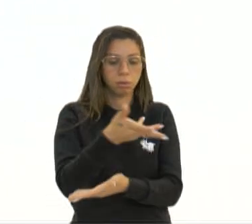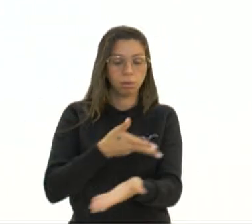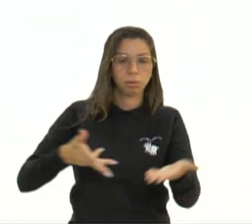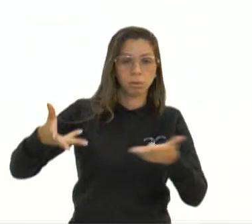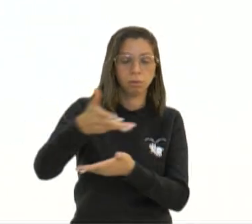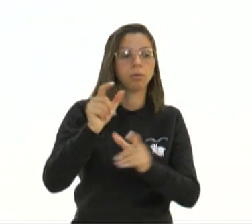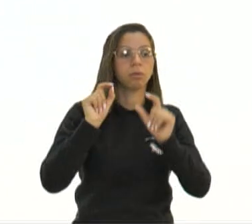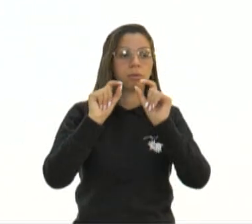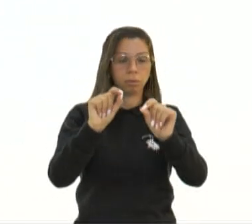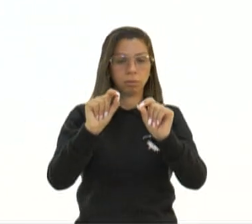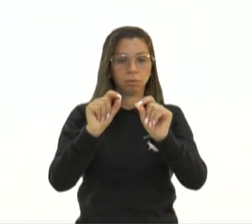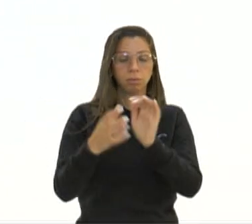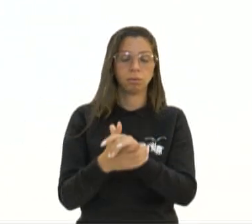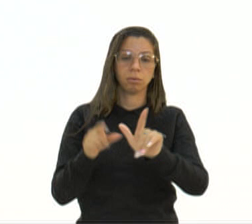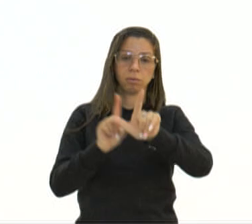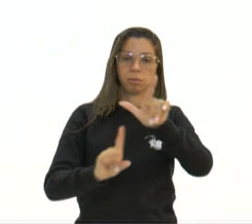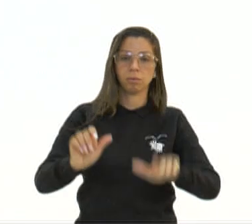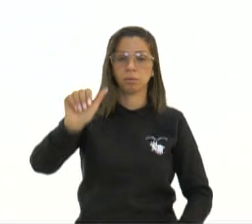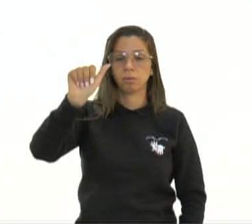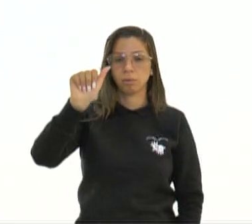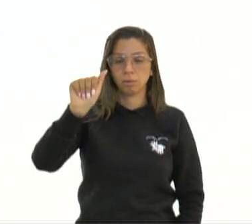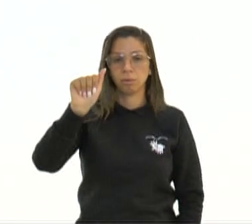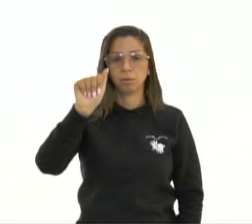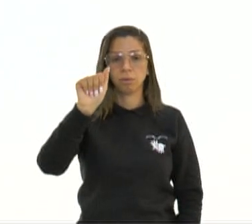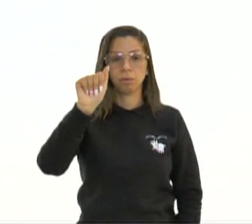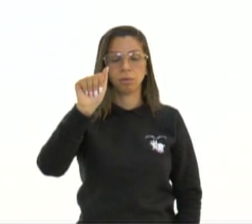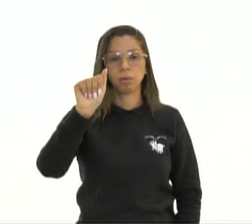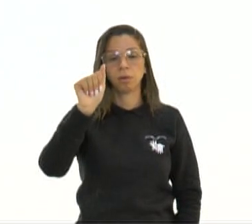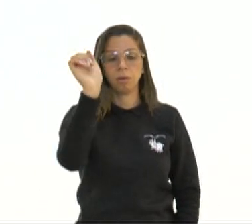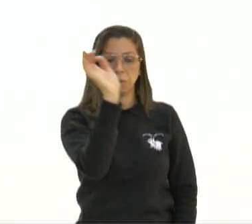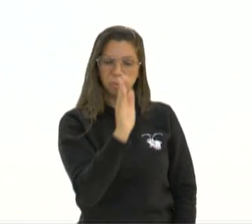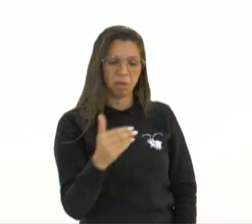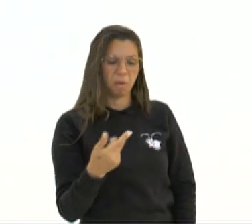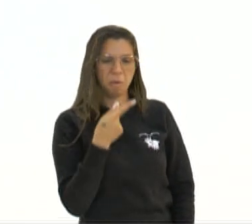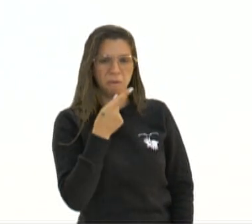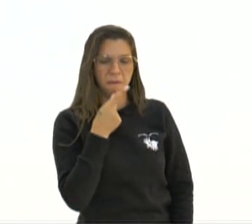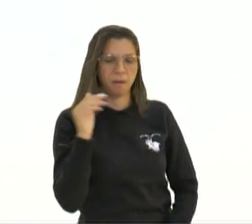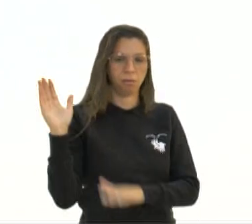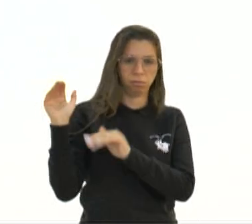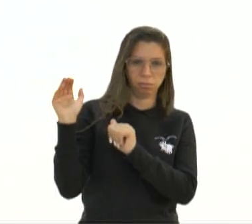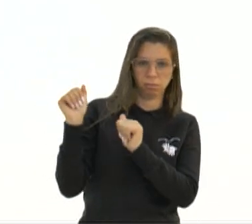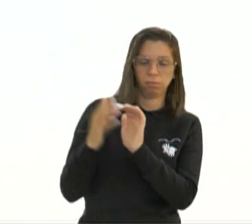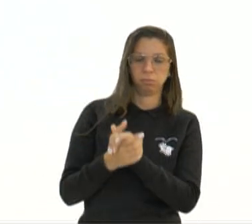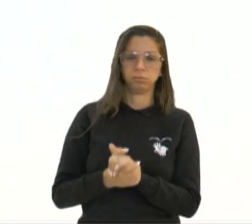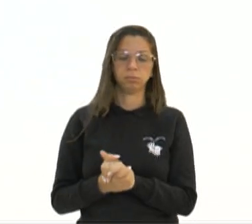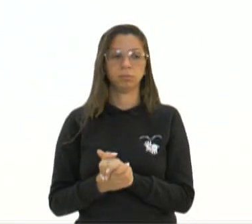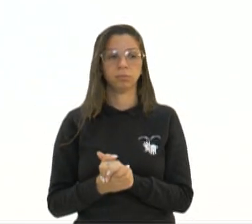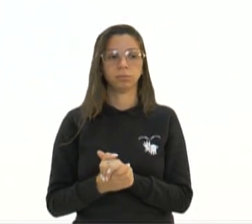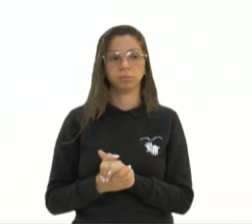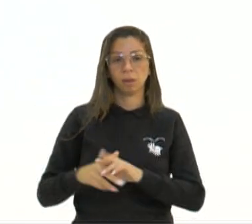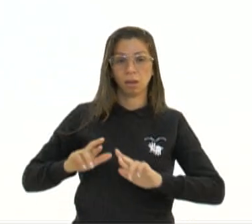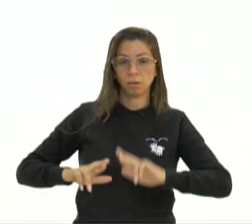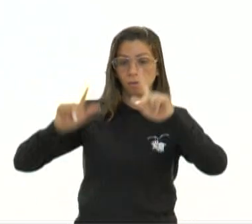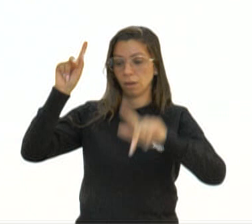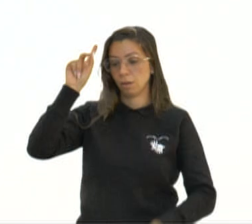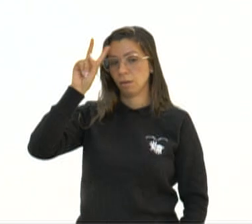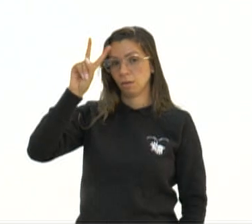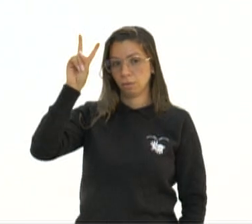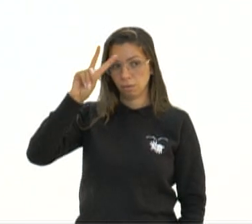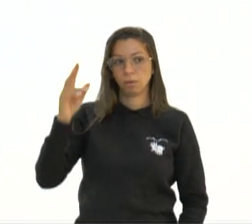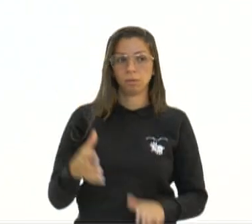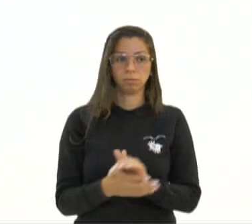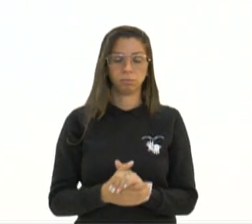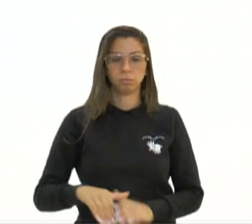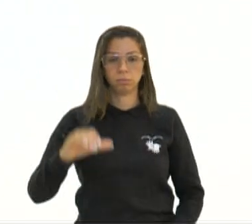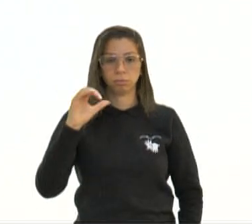é: letra A, o fato do Brasil não falar espanhol ou castelhano. Letra B, as diferenças históricas. Letra C,